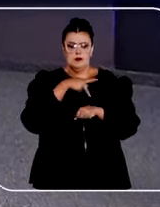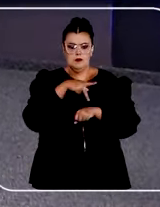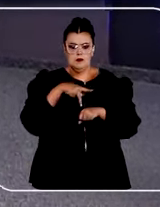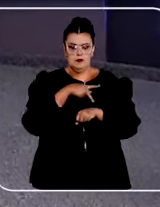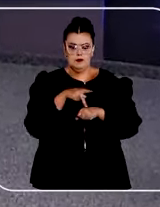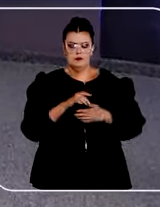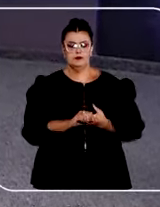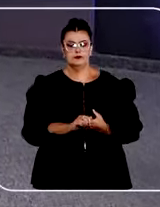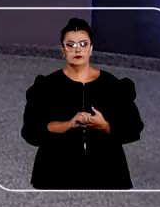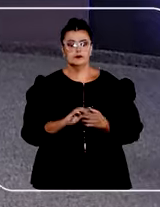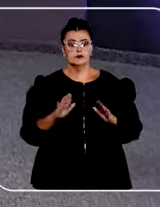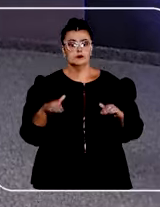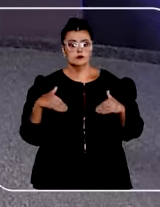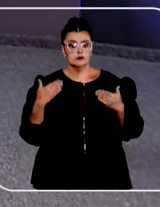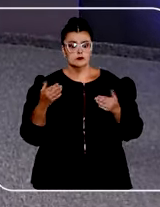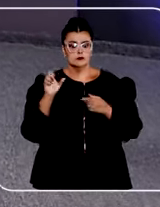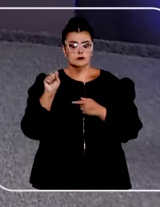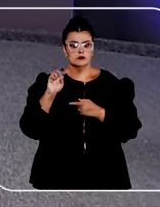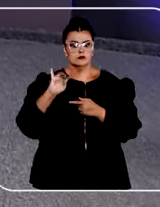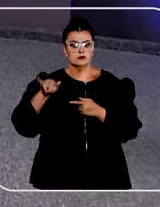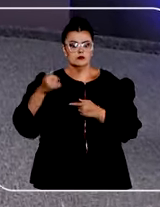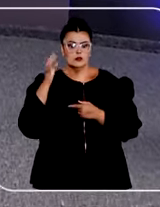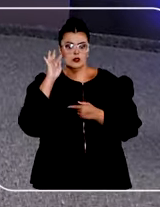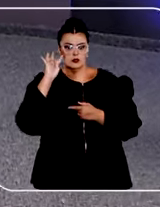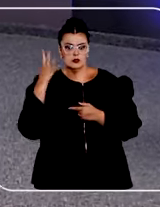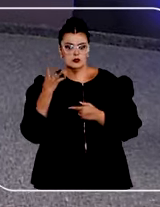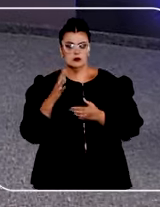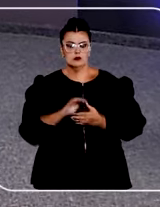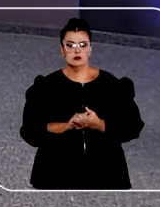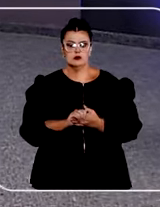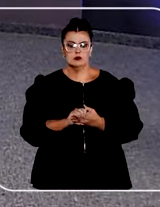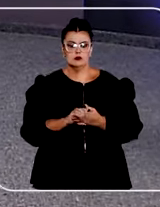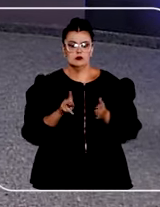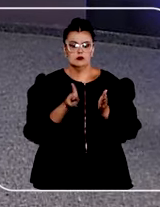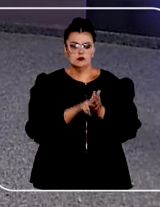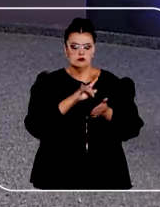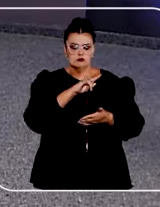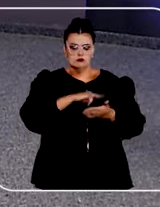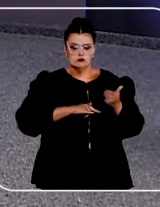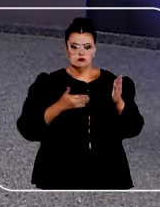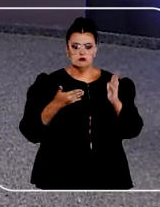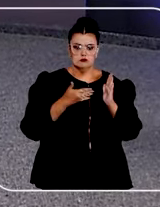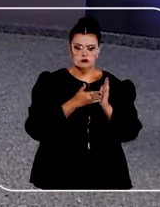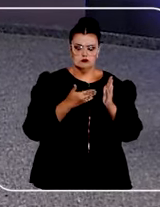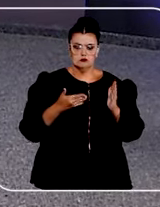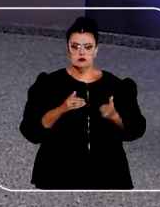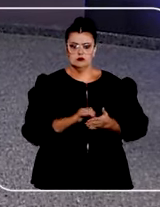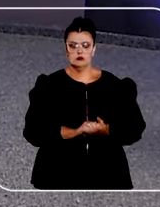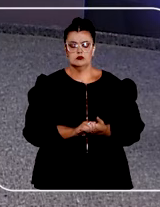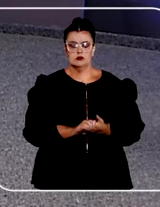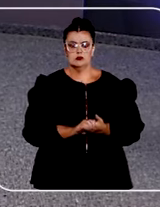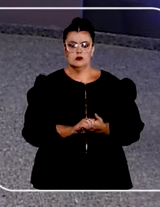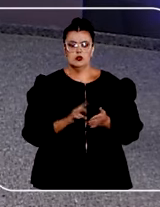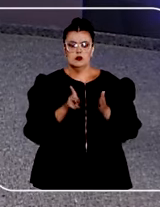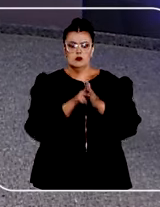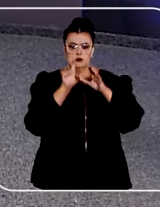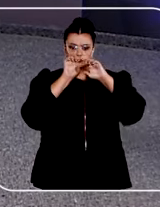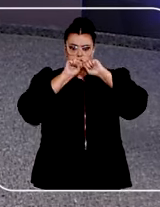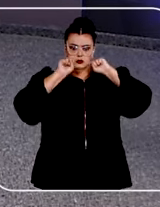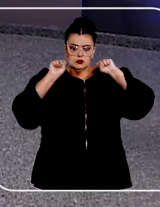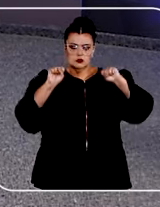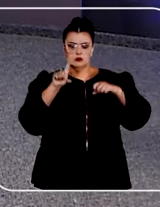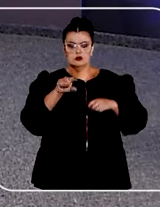em situações como essa o STJ pode decidir pela afetação de um caso ou seja a corte